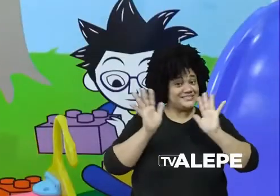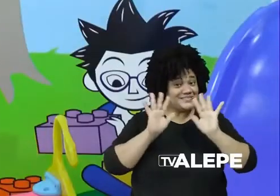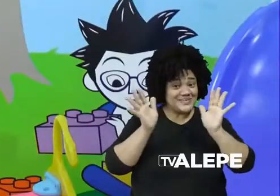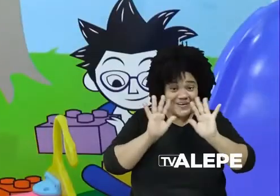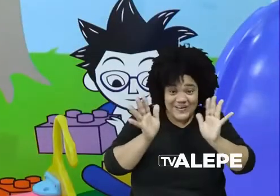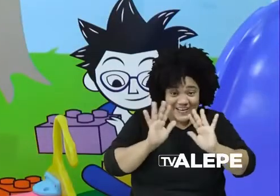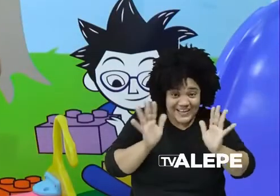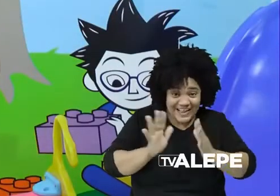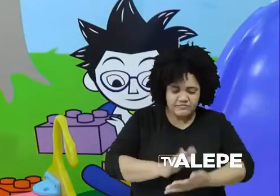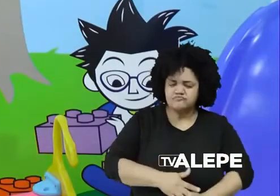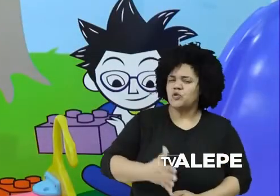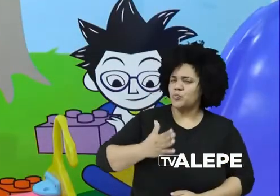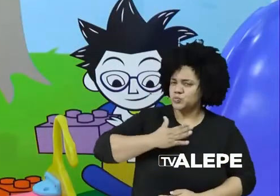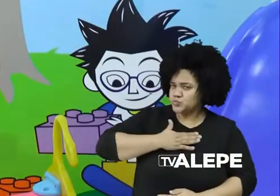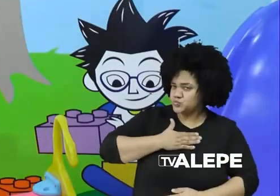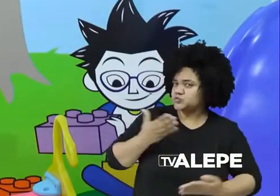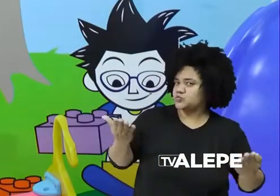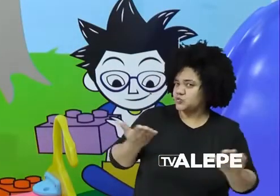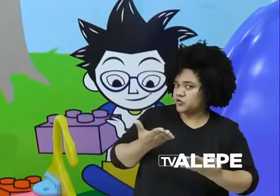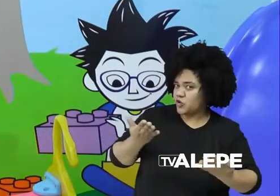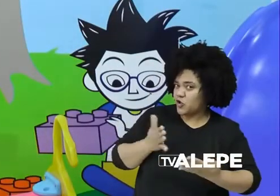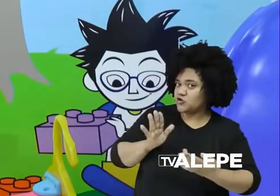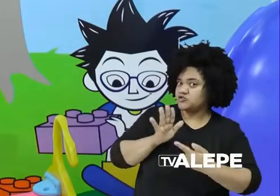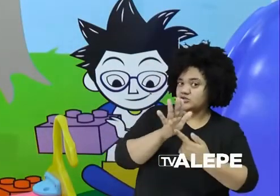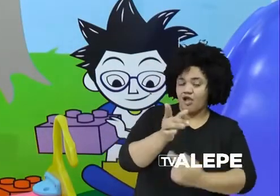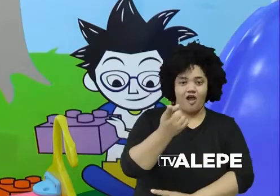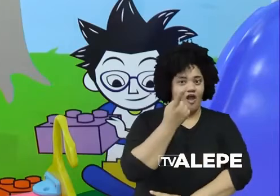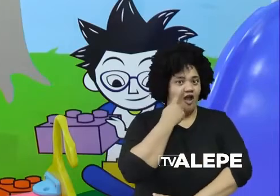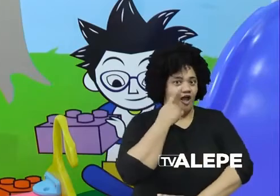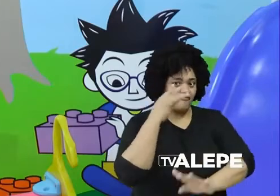Olá, crianças! Gostaram do programa de hoje?